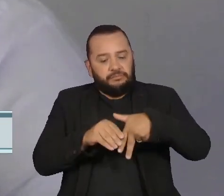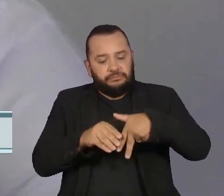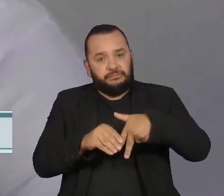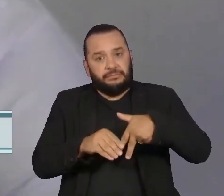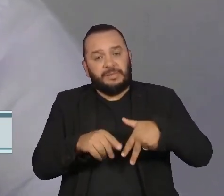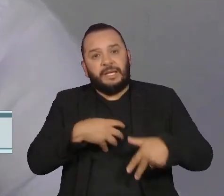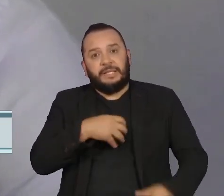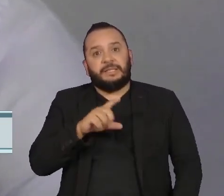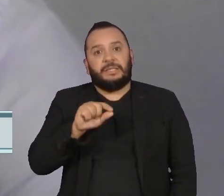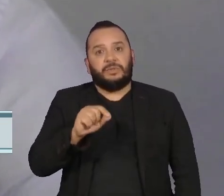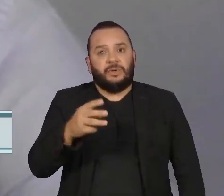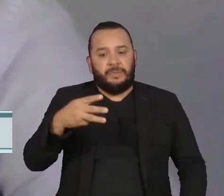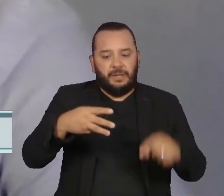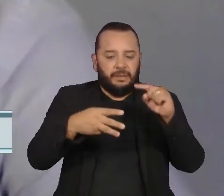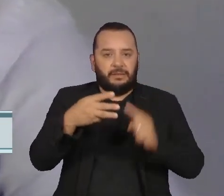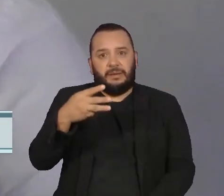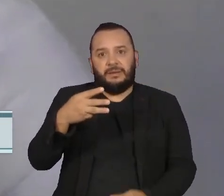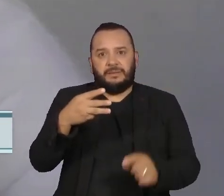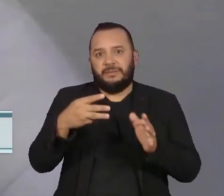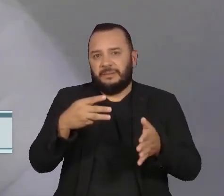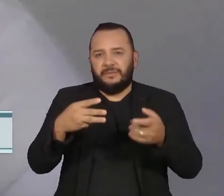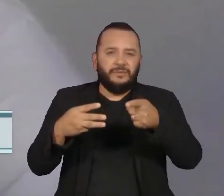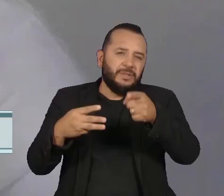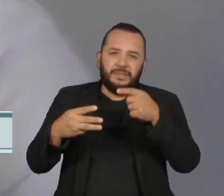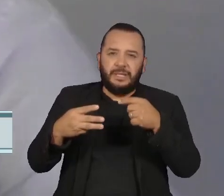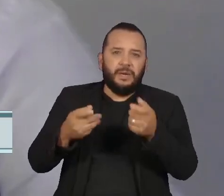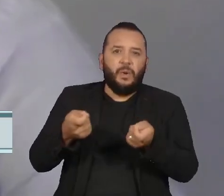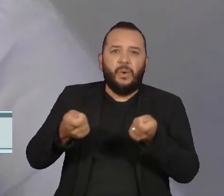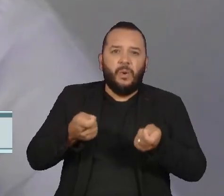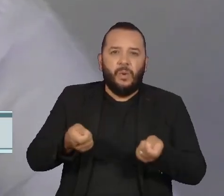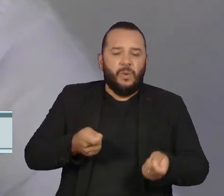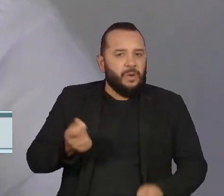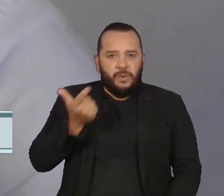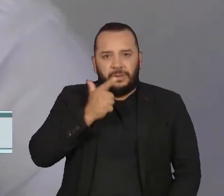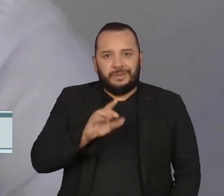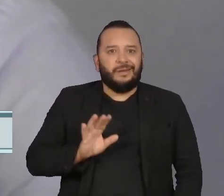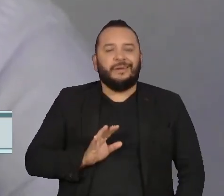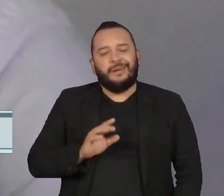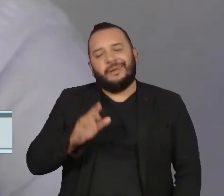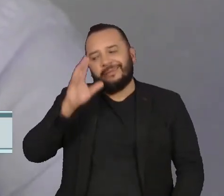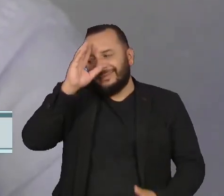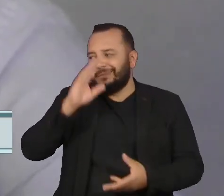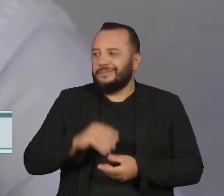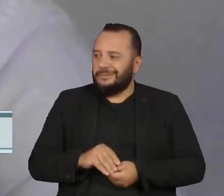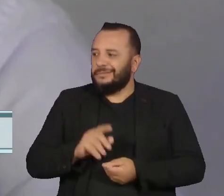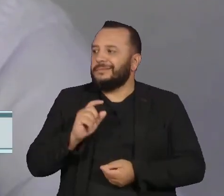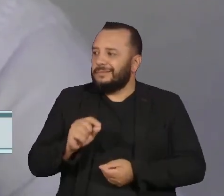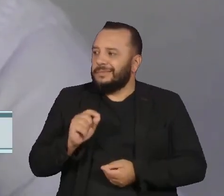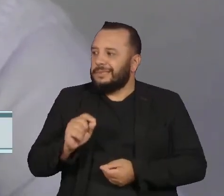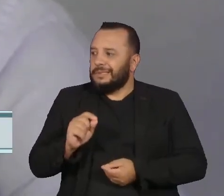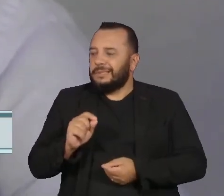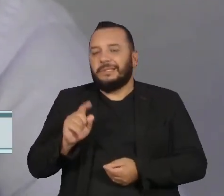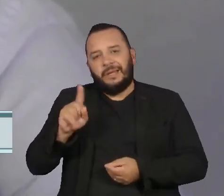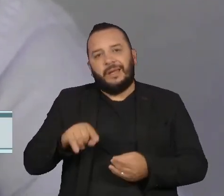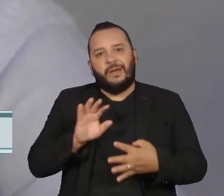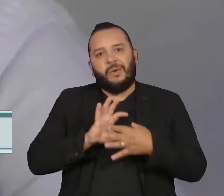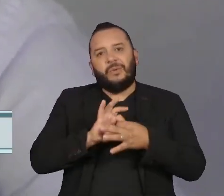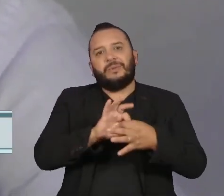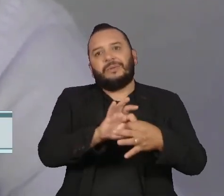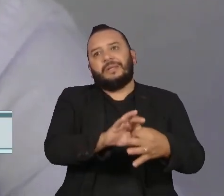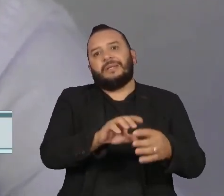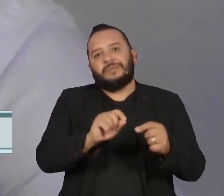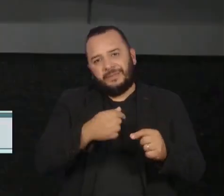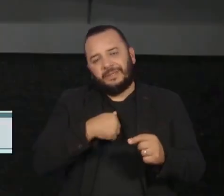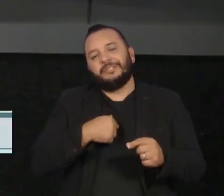3 sintomas que às vezes a gente não consegue controlar e aí a gente começa a entender que estar dentro desse contexto do que a gente vai chamar